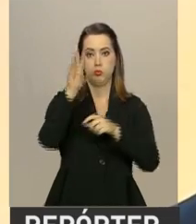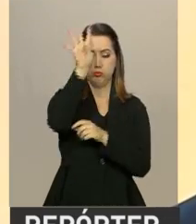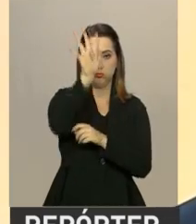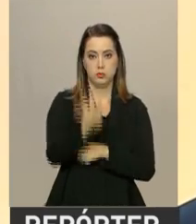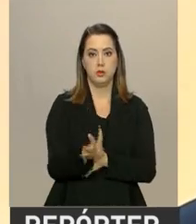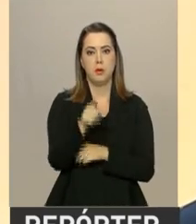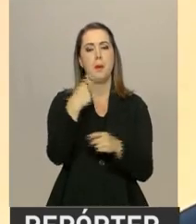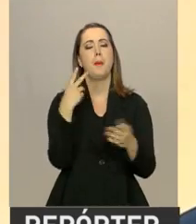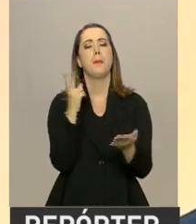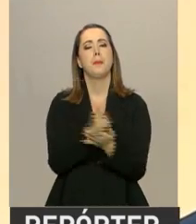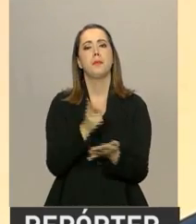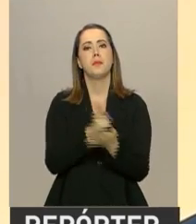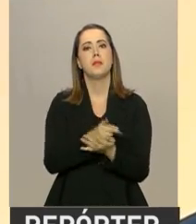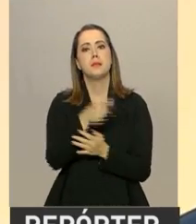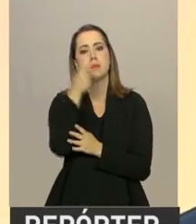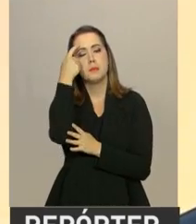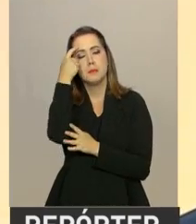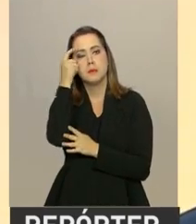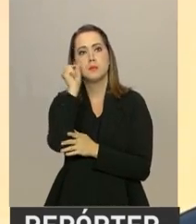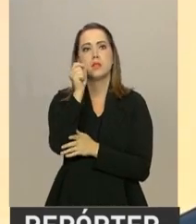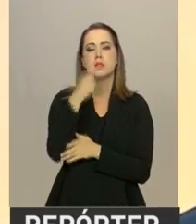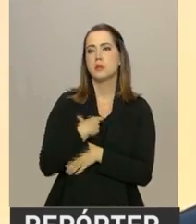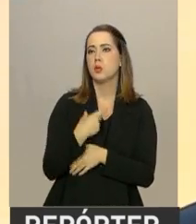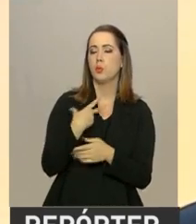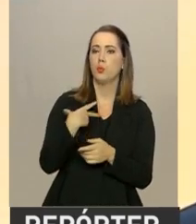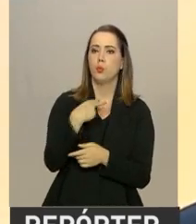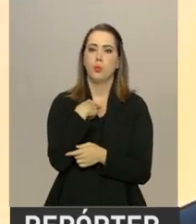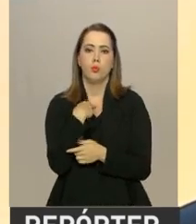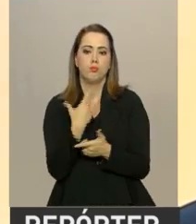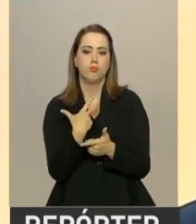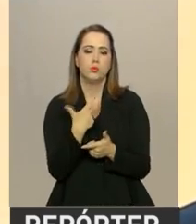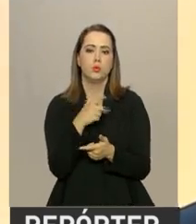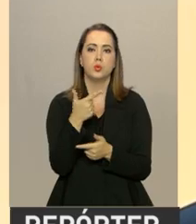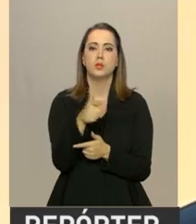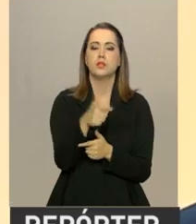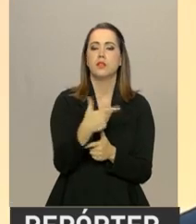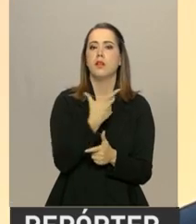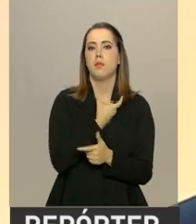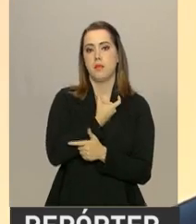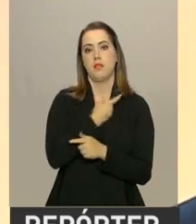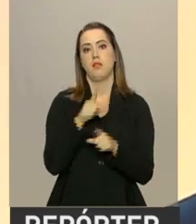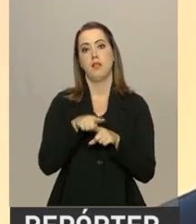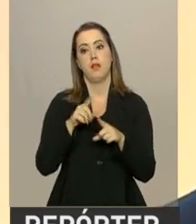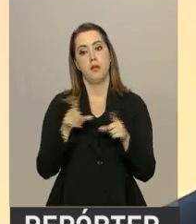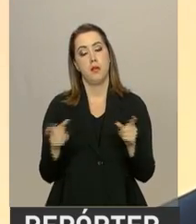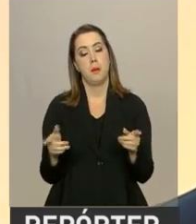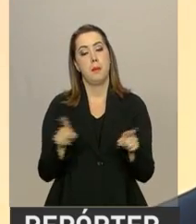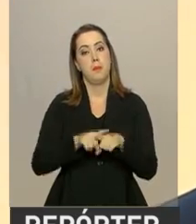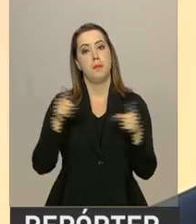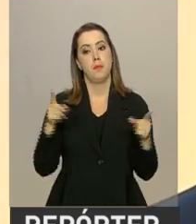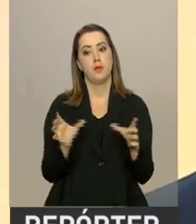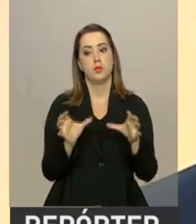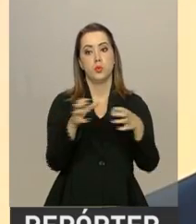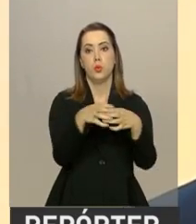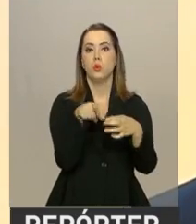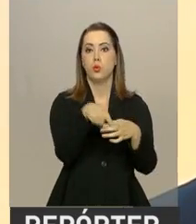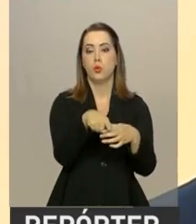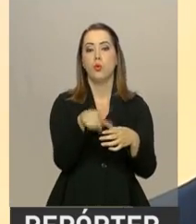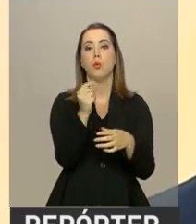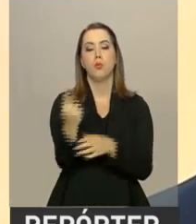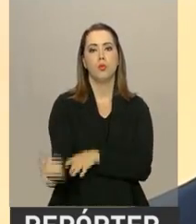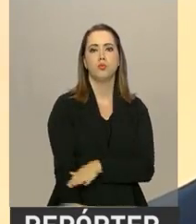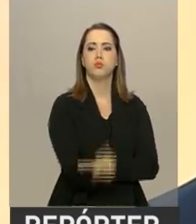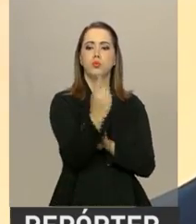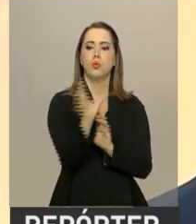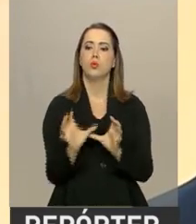tem uma expectativa tão grande de medalhas, mas estão imbuídos desse quinto lugar geral, né? Não são 22 times, é uma equipe